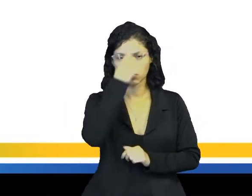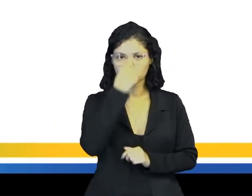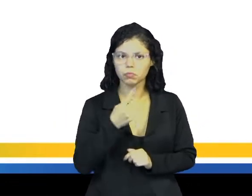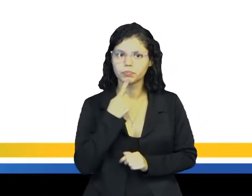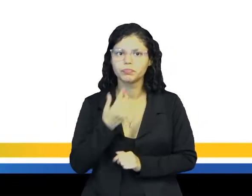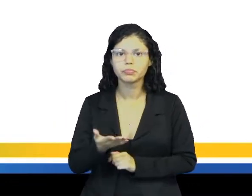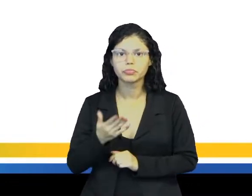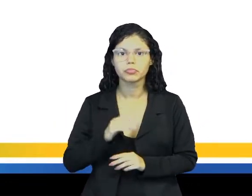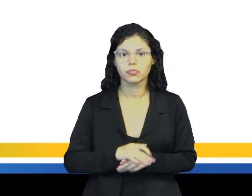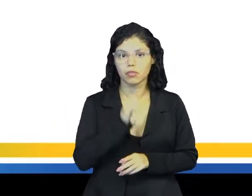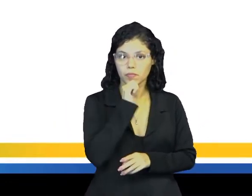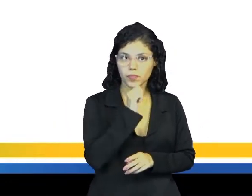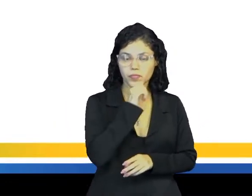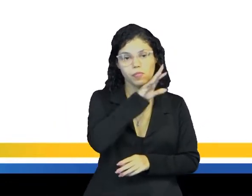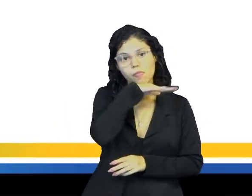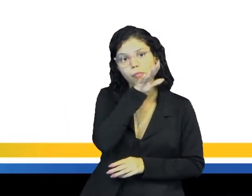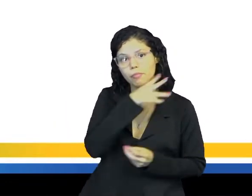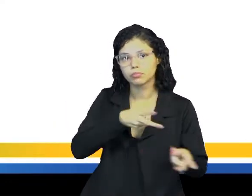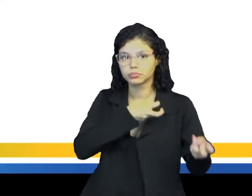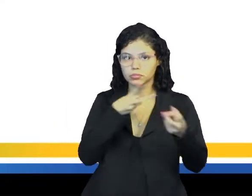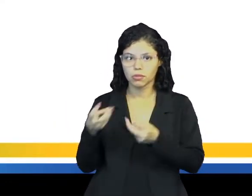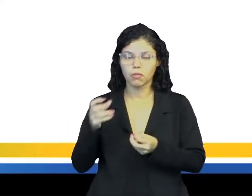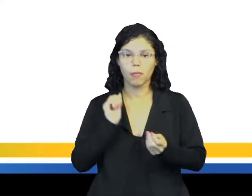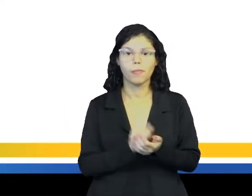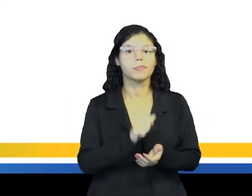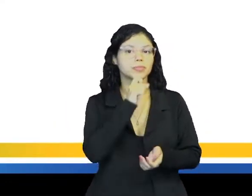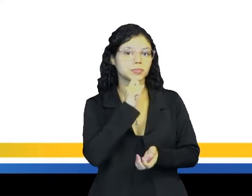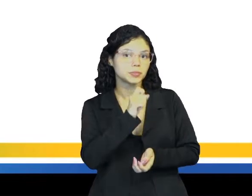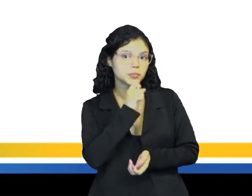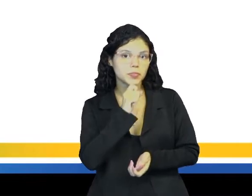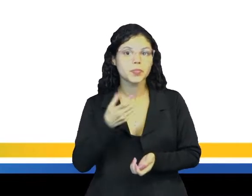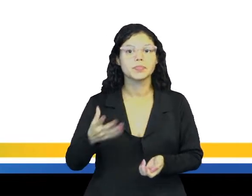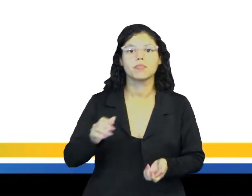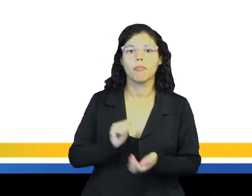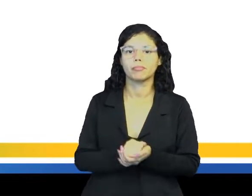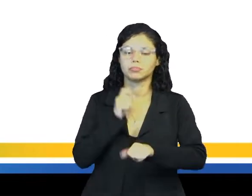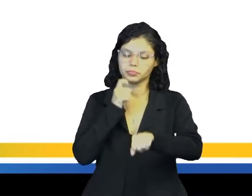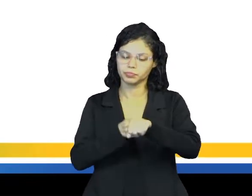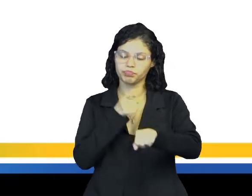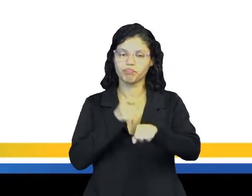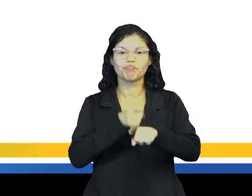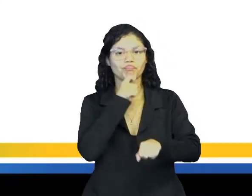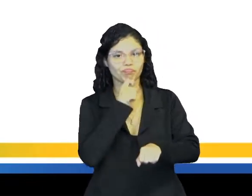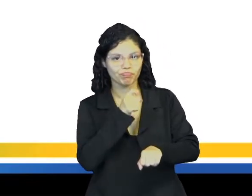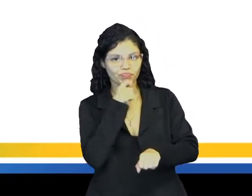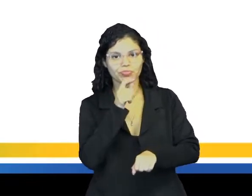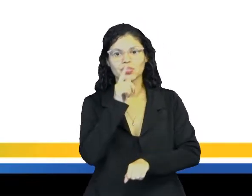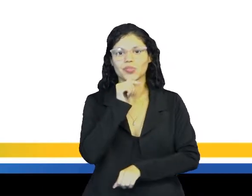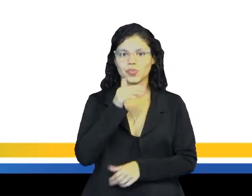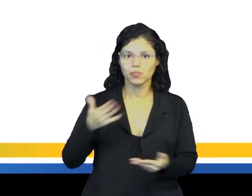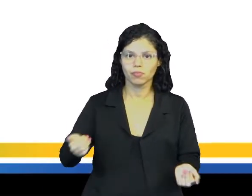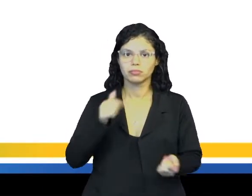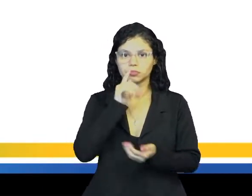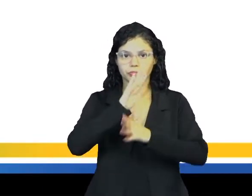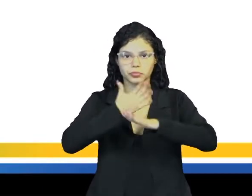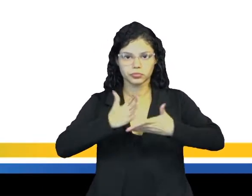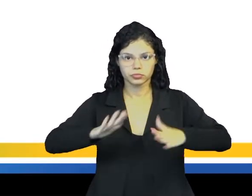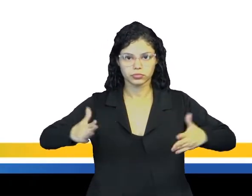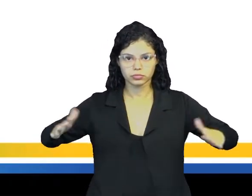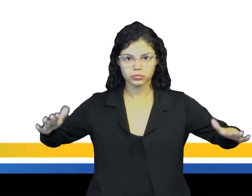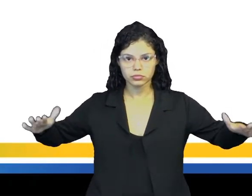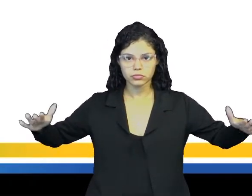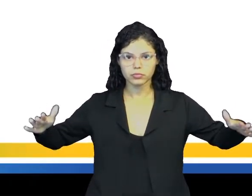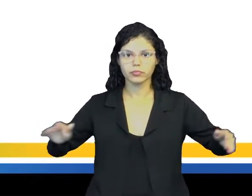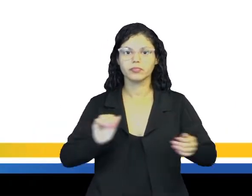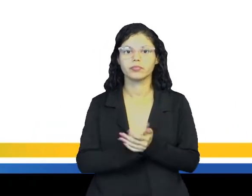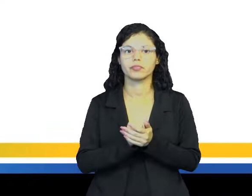imagem? Além dos animais, observamos estados físicos em que podemos encontrar água na natureza. O mar é água